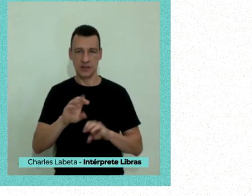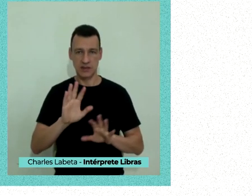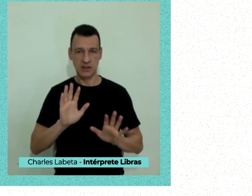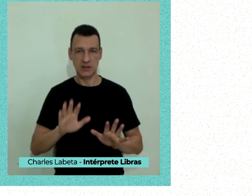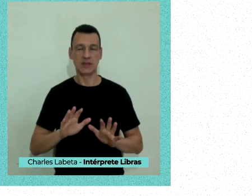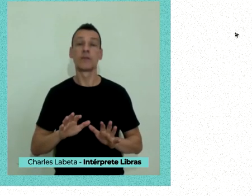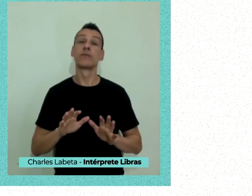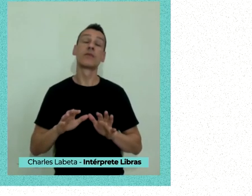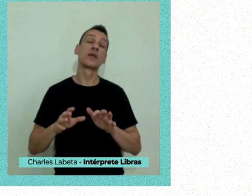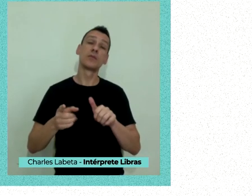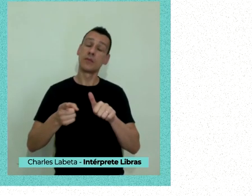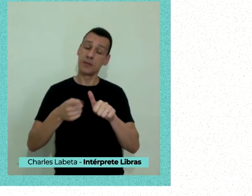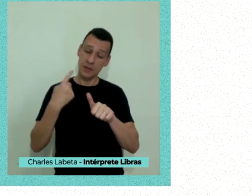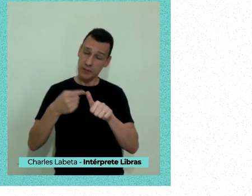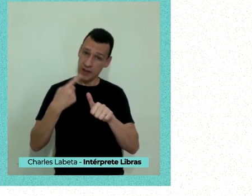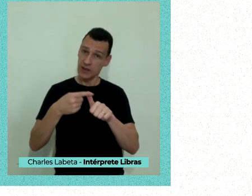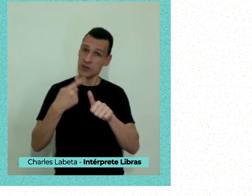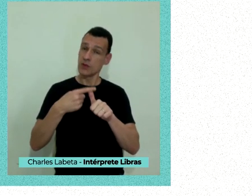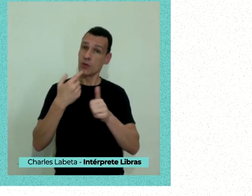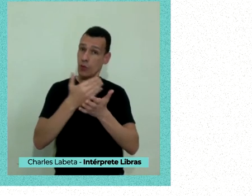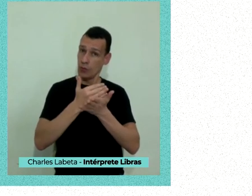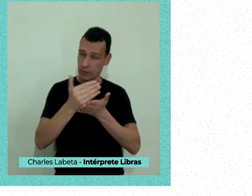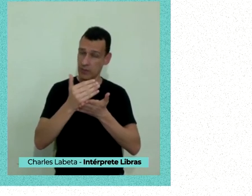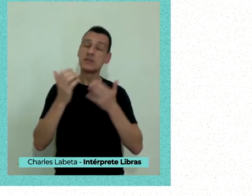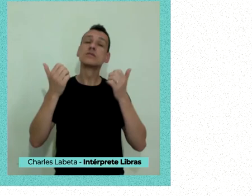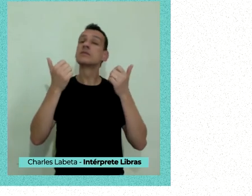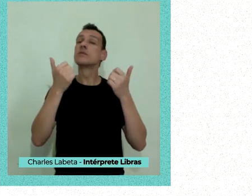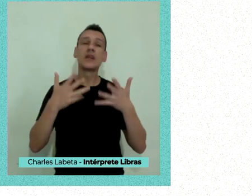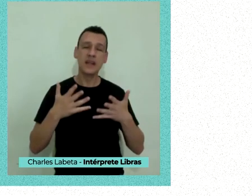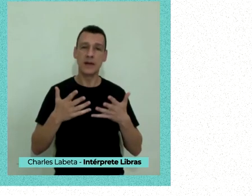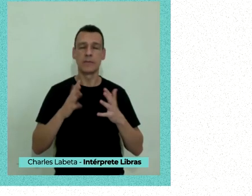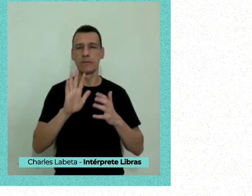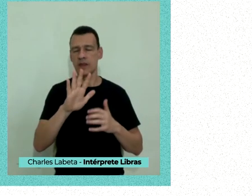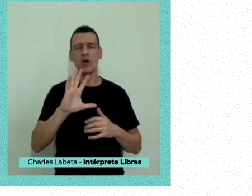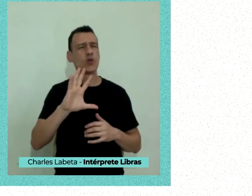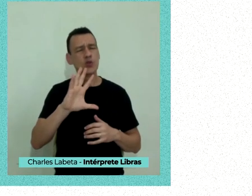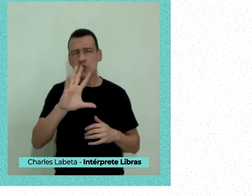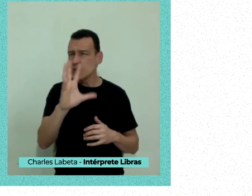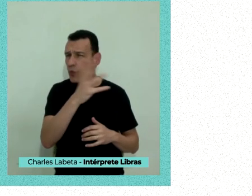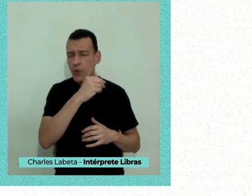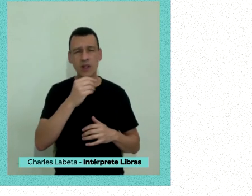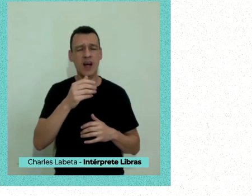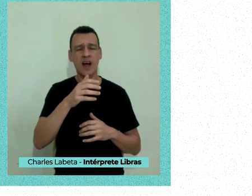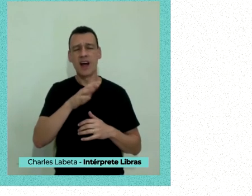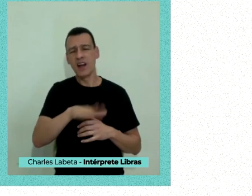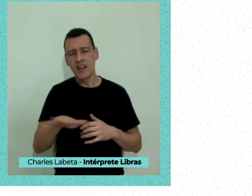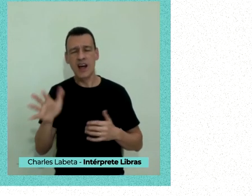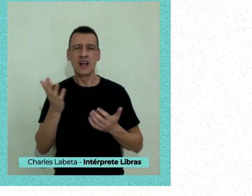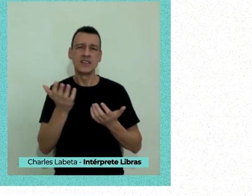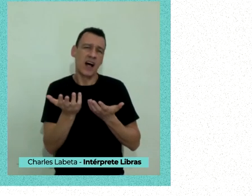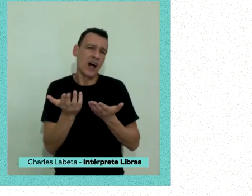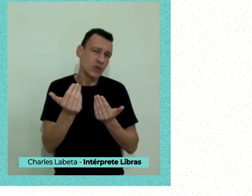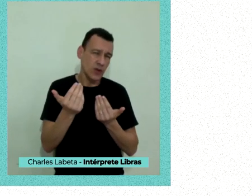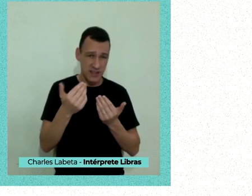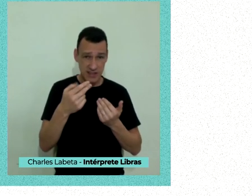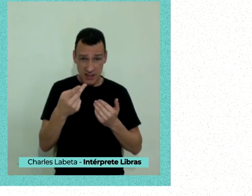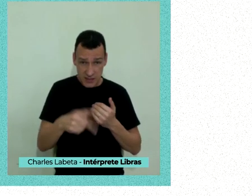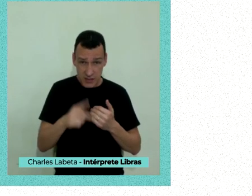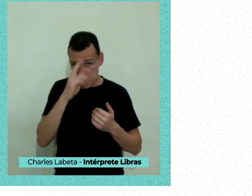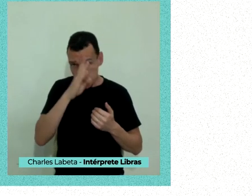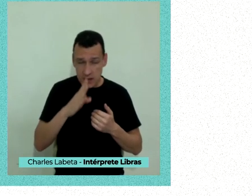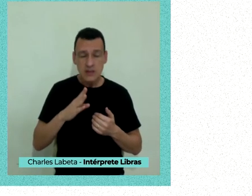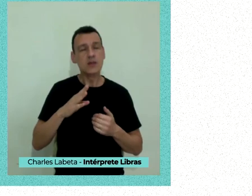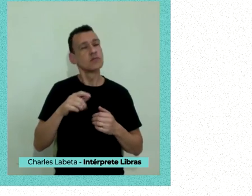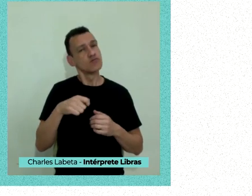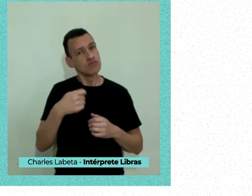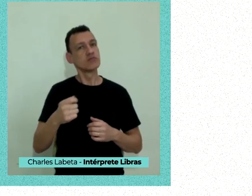começa reconhecendo o direito de toda criança e adolescente brasileiro à educação, não só no que